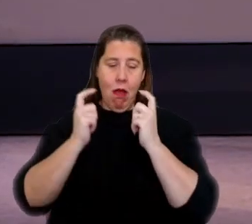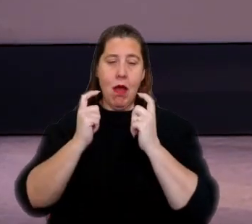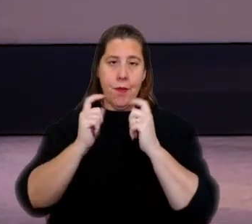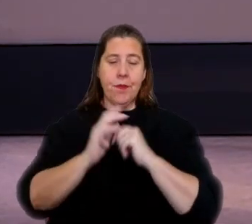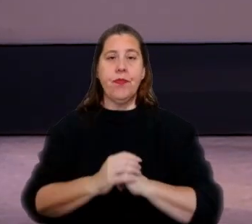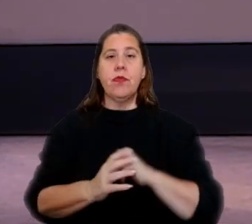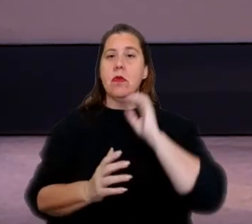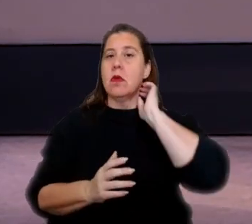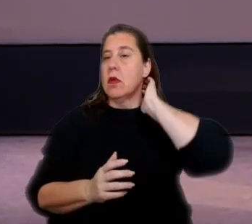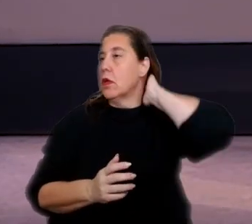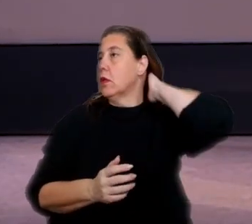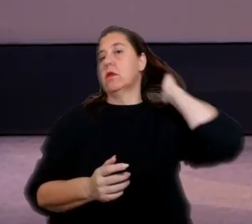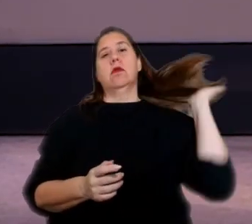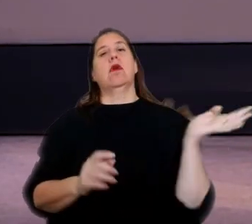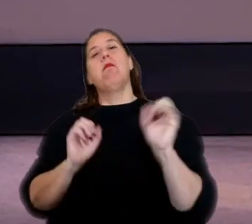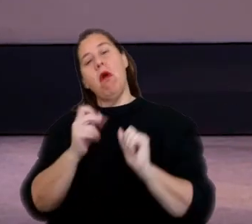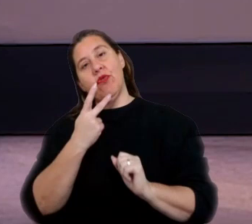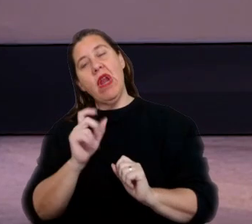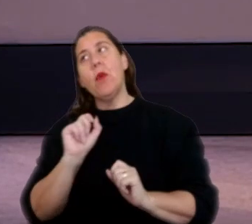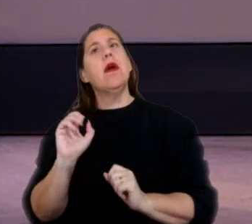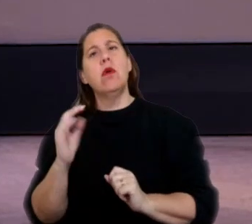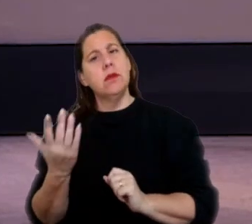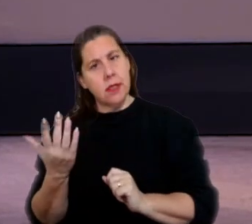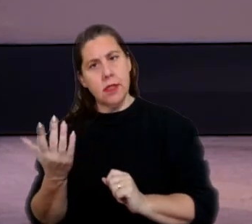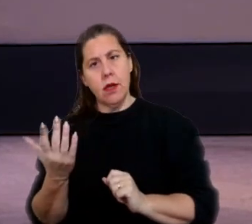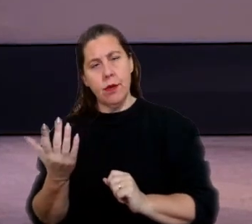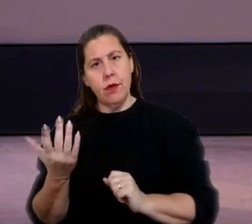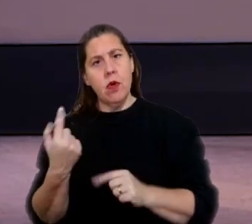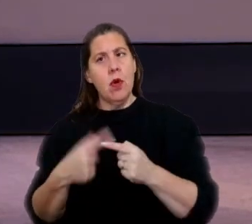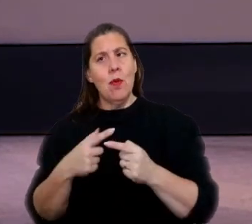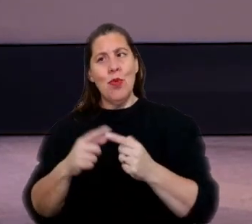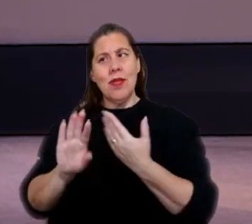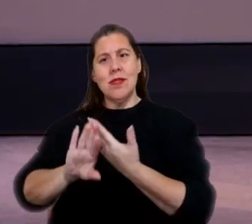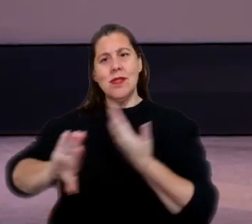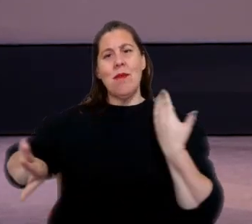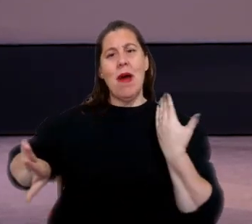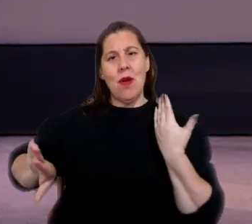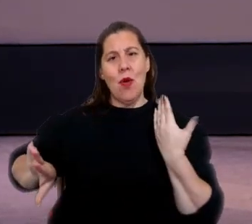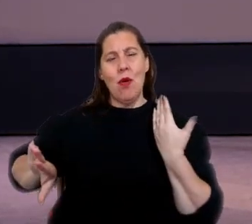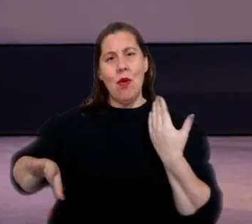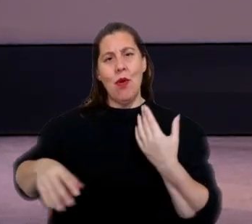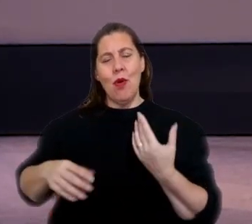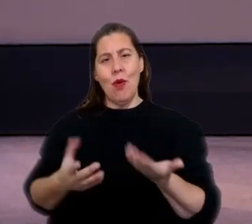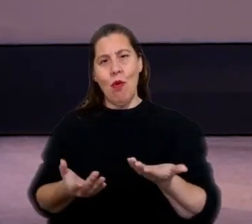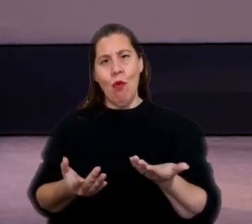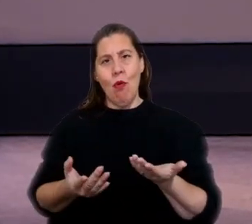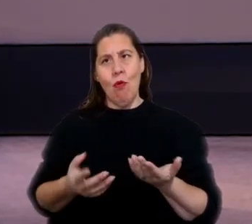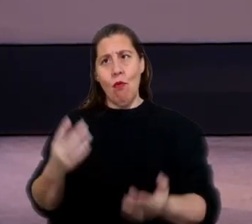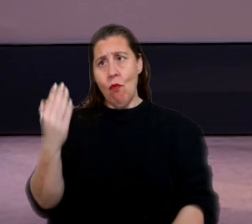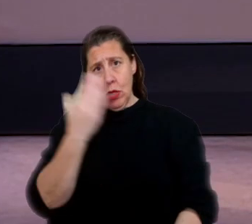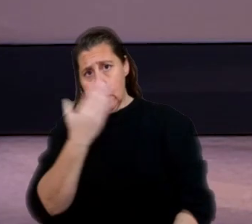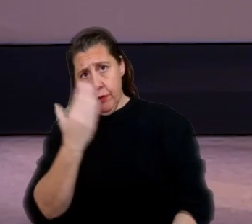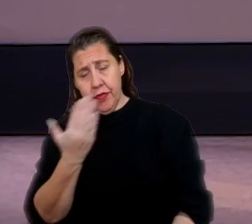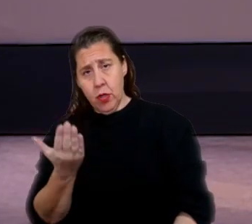preocupa muito, né? De que se possa falar, que aconteceu ali com eles, né? Porque essa separação, o outro estava sozinho,